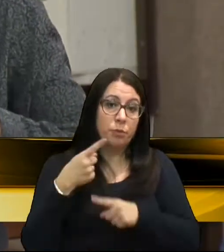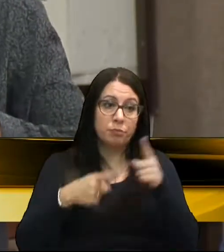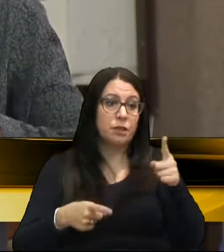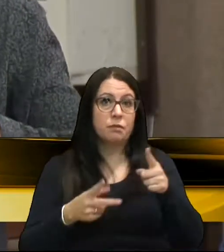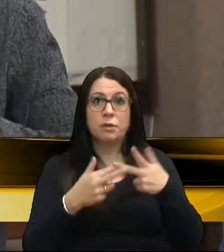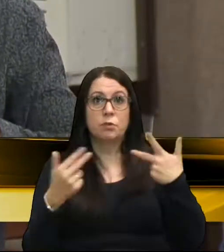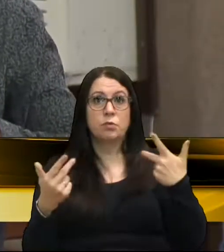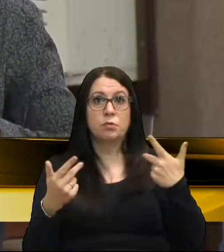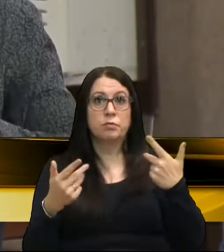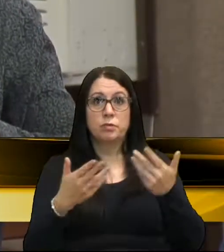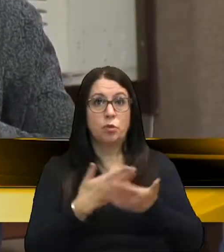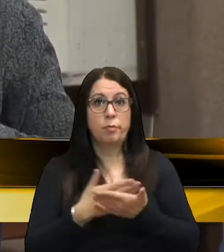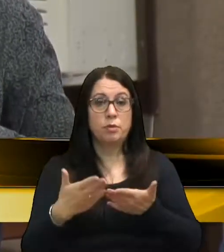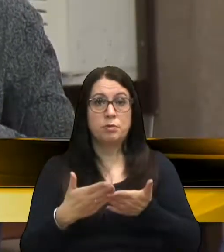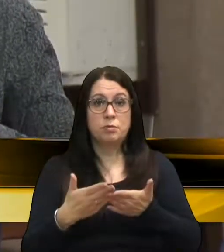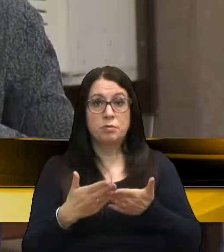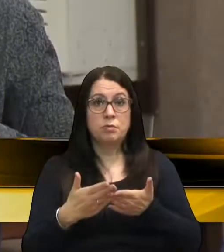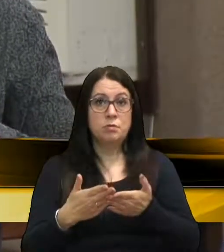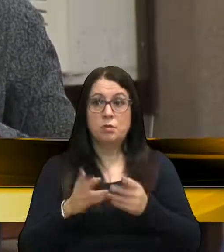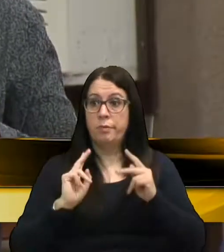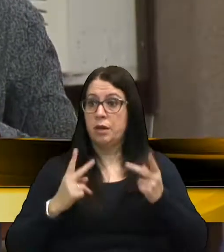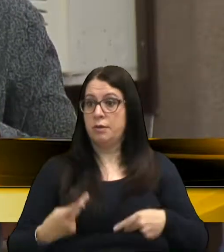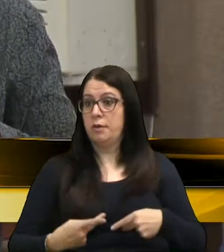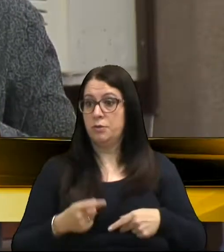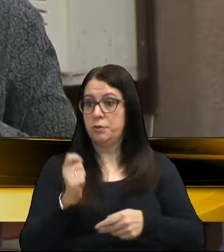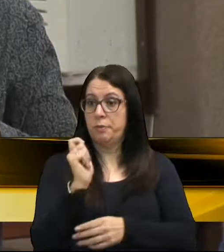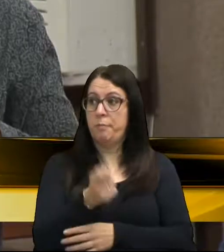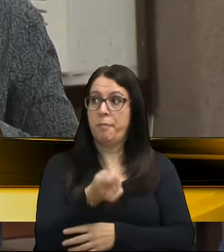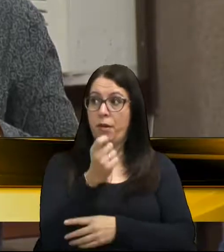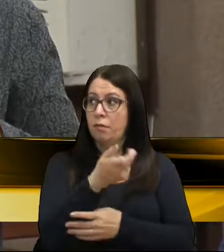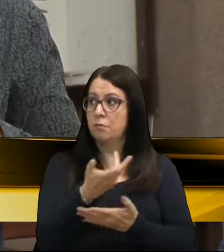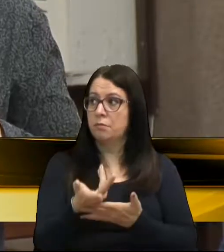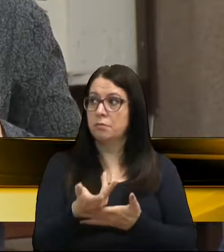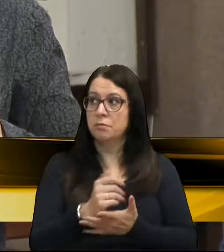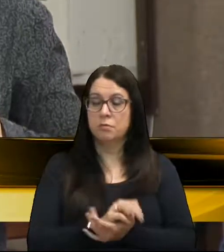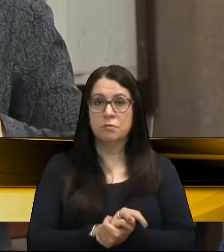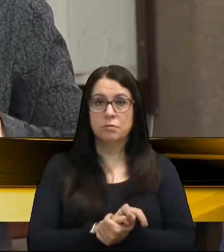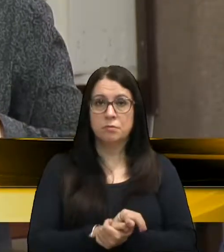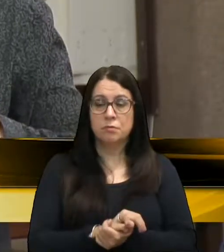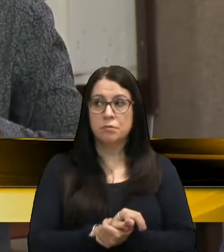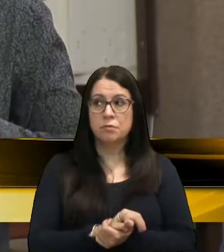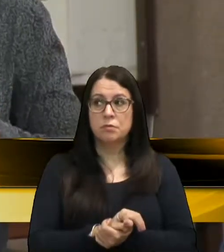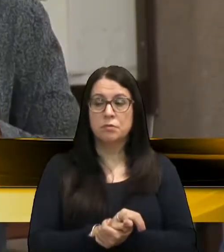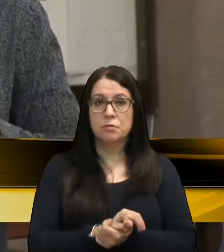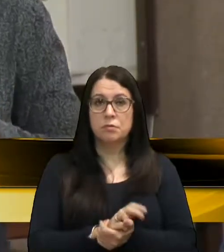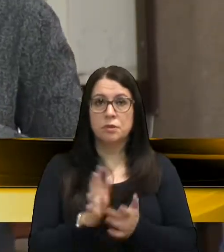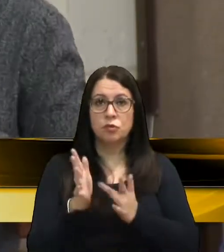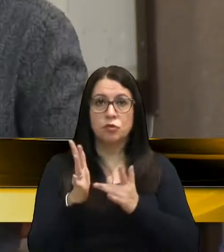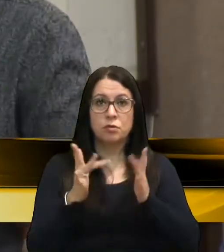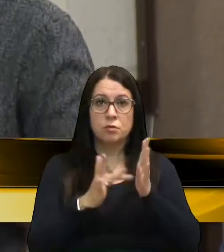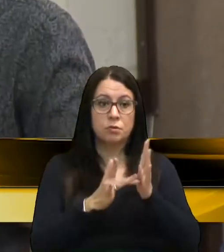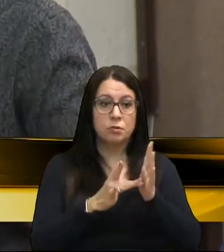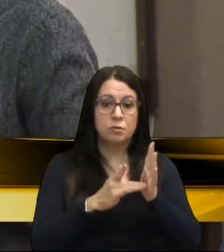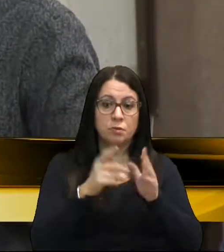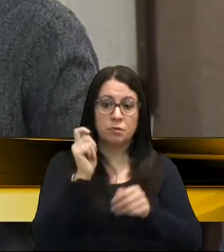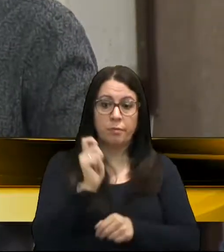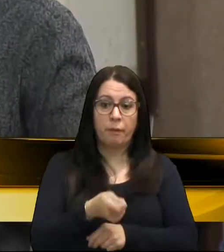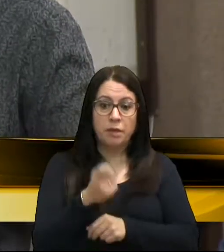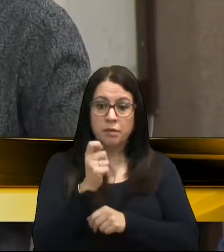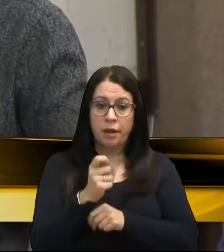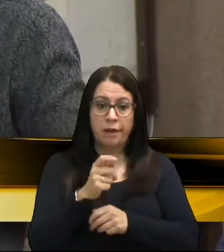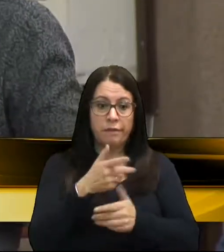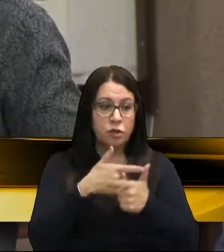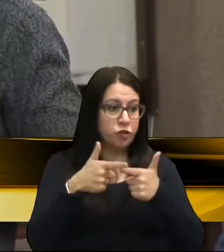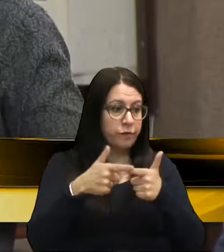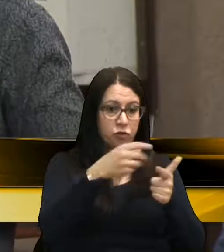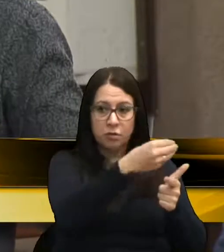desde que existe a humanidade, de pesca. A pesca, Jesus pescava e dividia com seus irmãos, agora querem